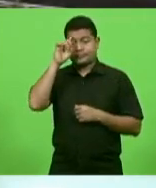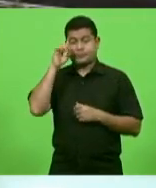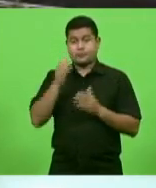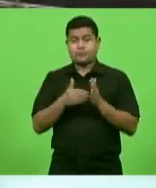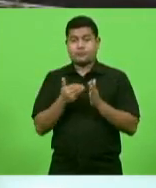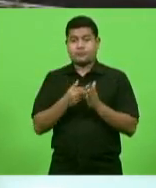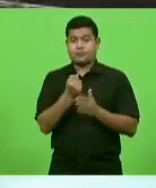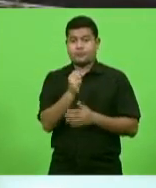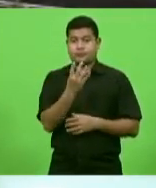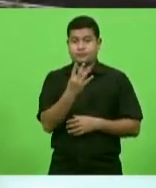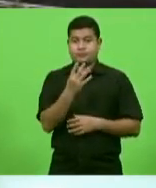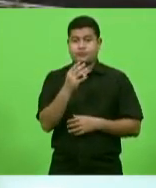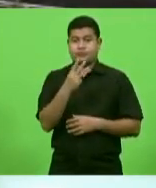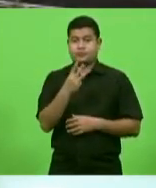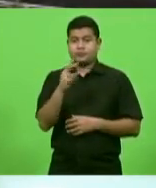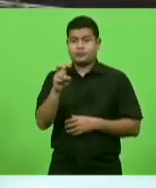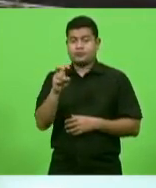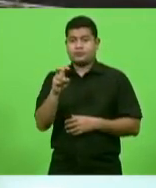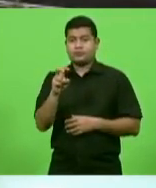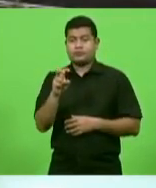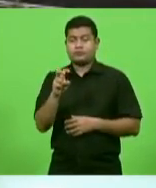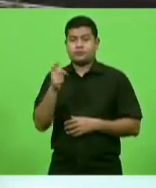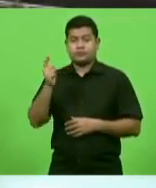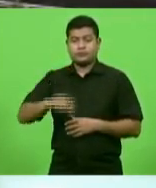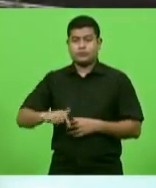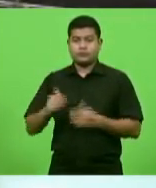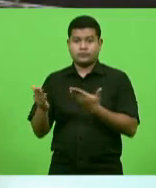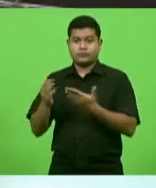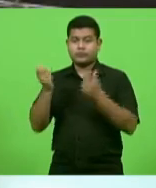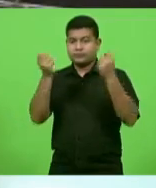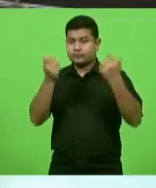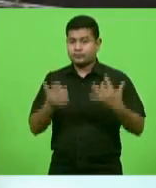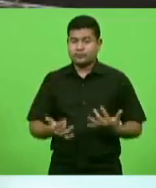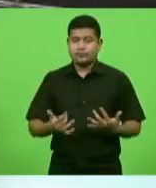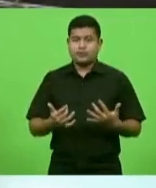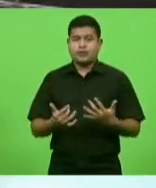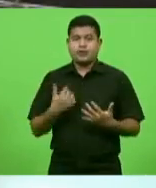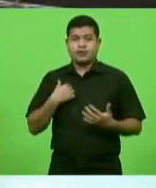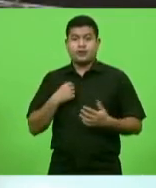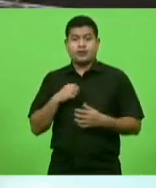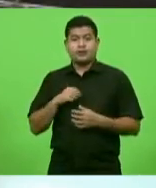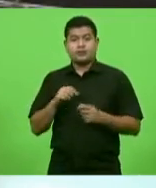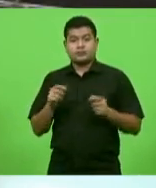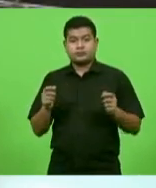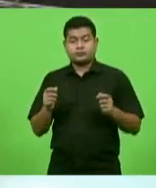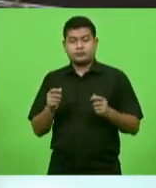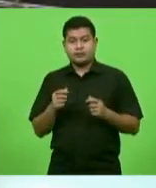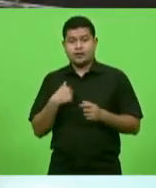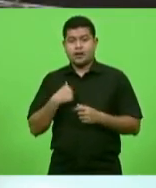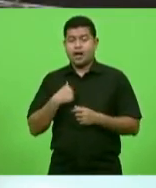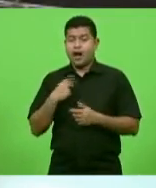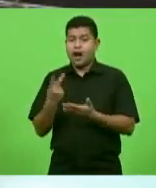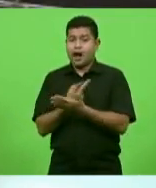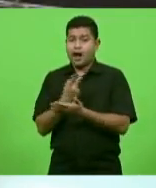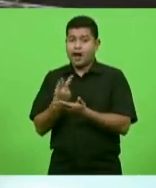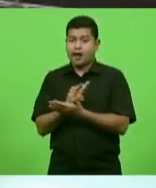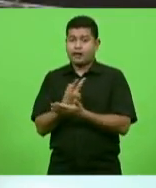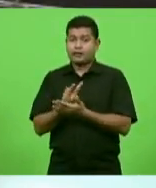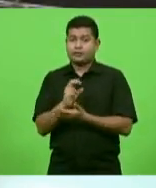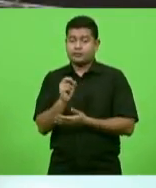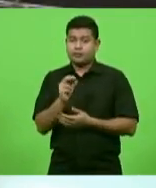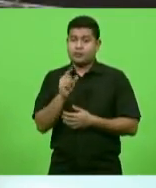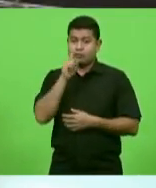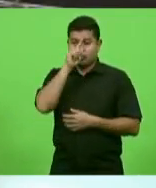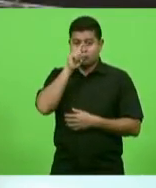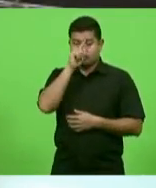8435 novamente abraços seria temerário afirmar que o governador tinha conhecimento de que a compra dos